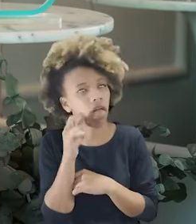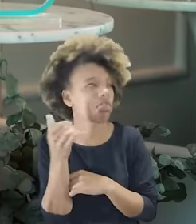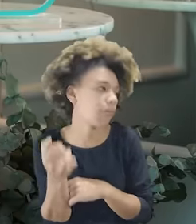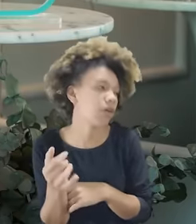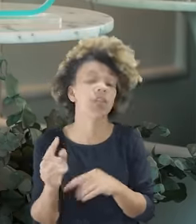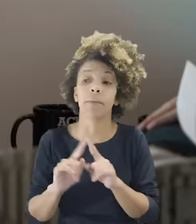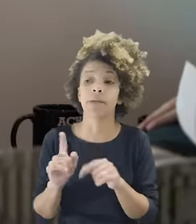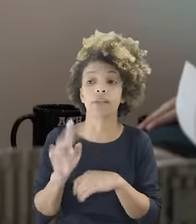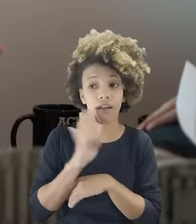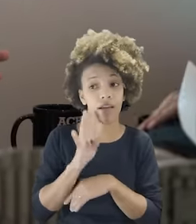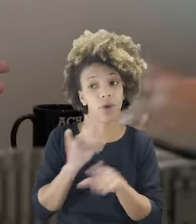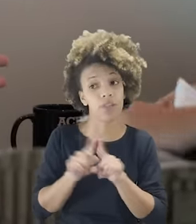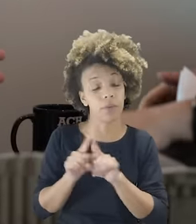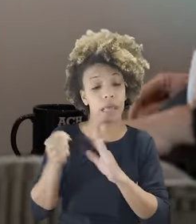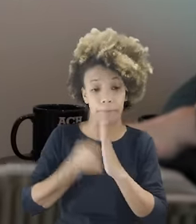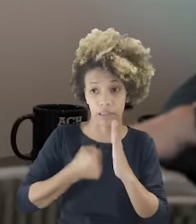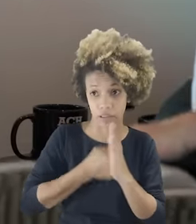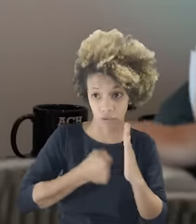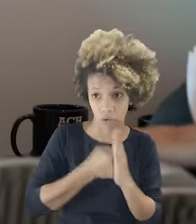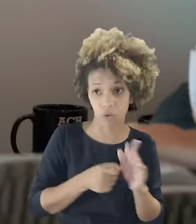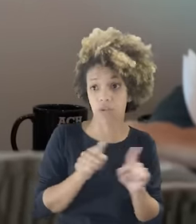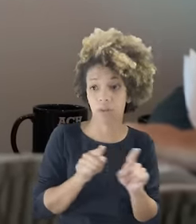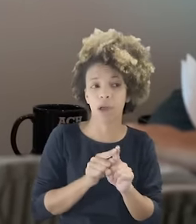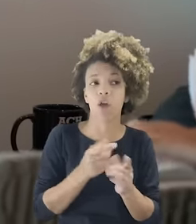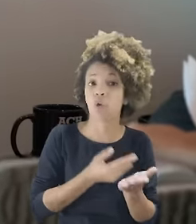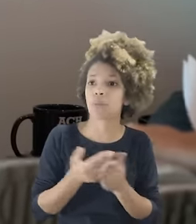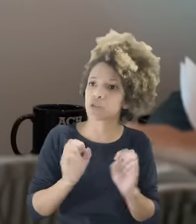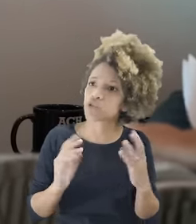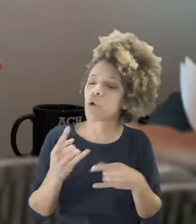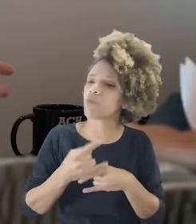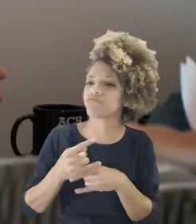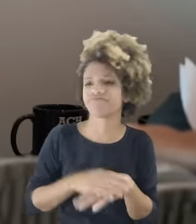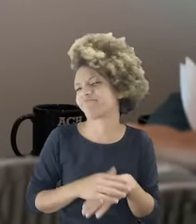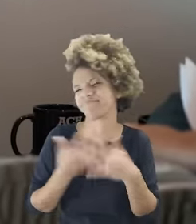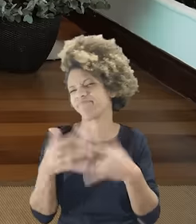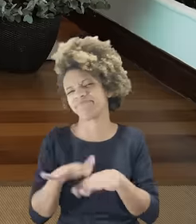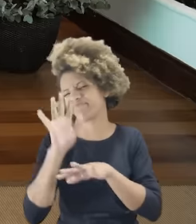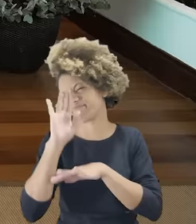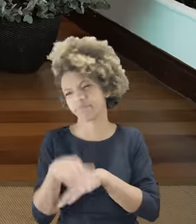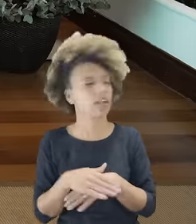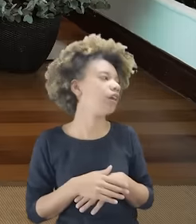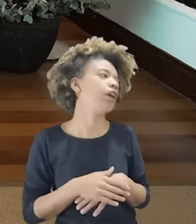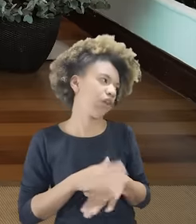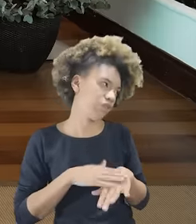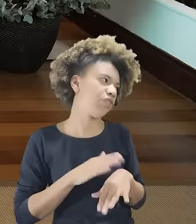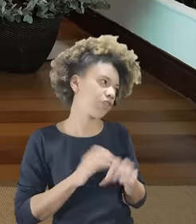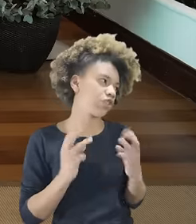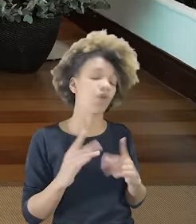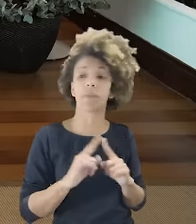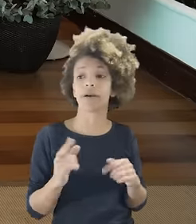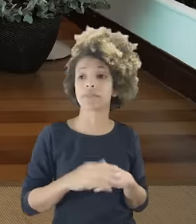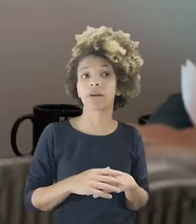ouvia Aquela bolsa né e a gente queria a gente também batalhou muito praticamente começou a fazer show online ninguém quer ver o cara eu tô ligado eu fiz muito